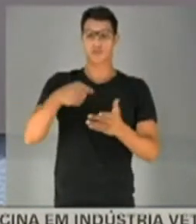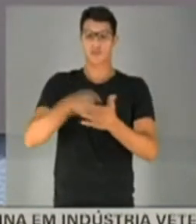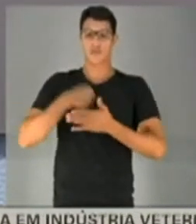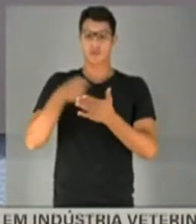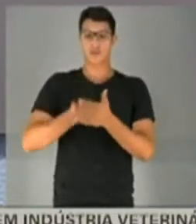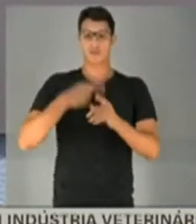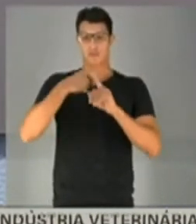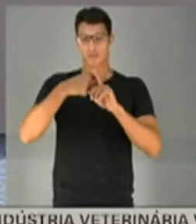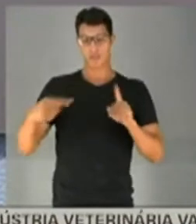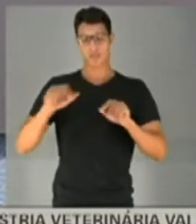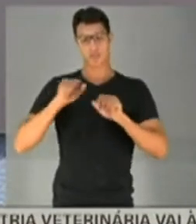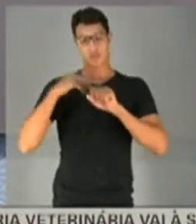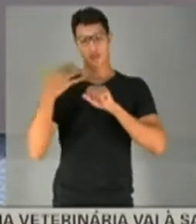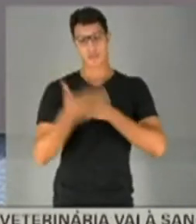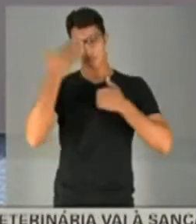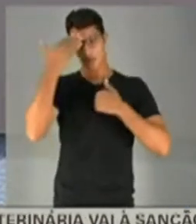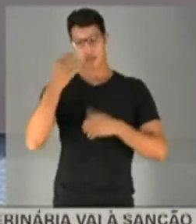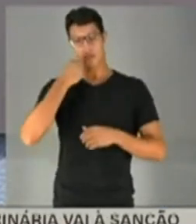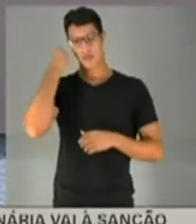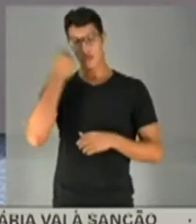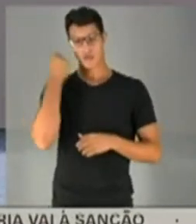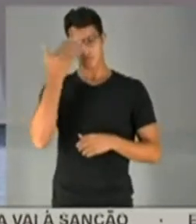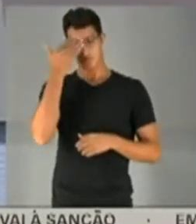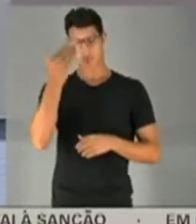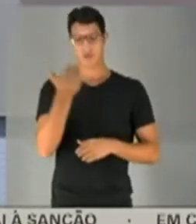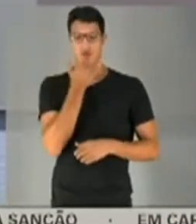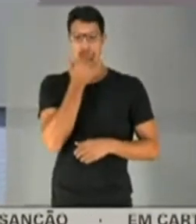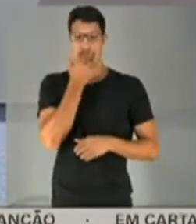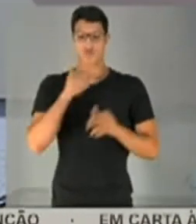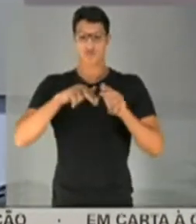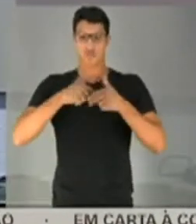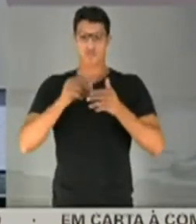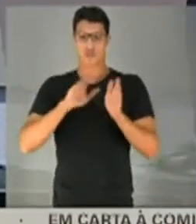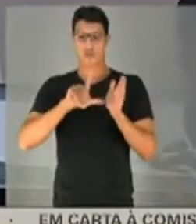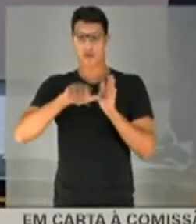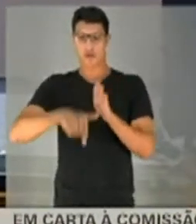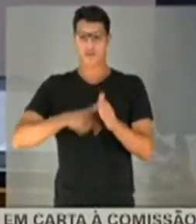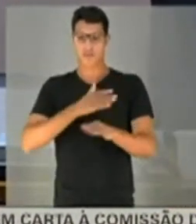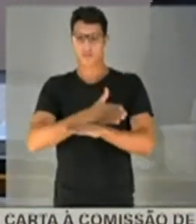da pandemia. Muito obrigado, senhor senador e senhora senadora. Desculpe por passar um pouco do tempo.